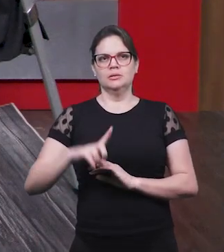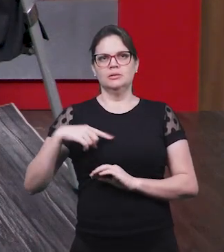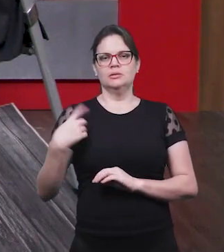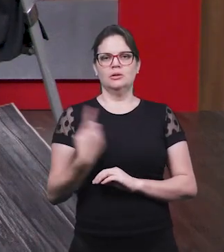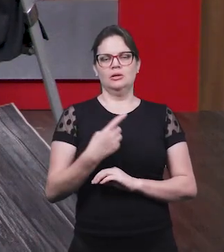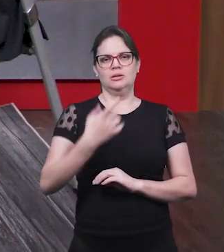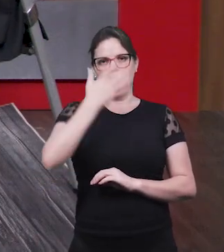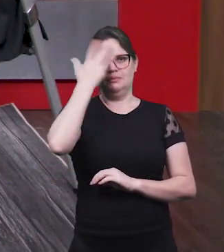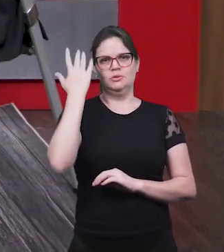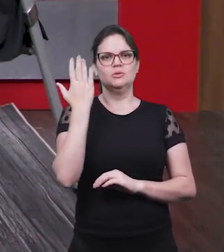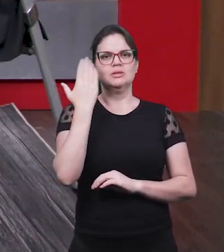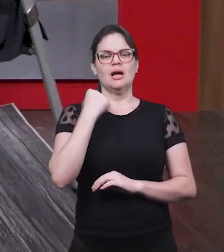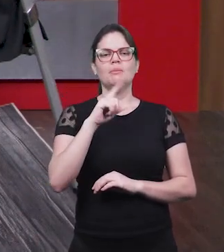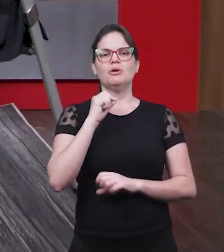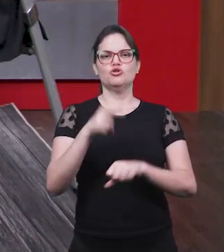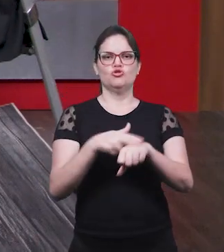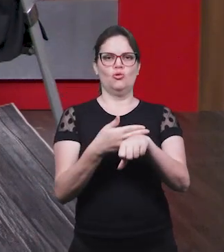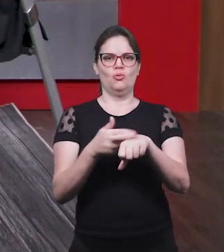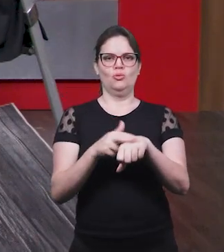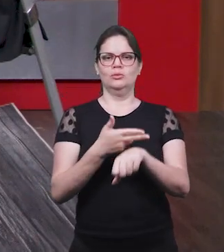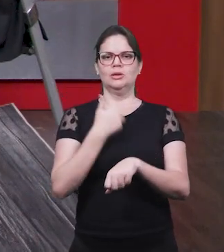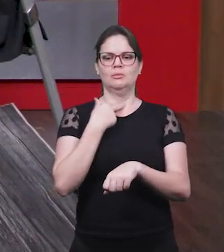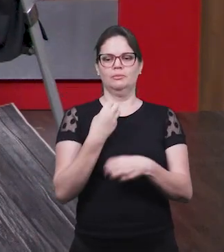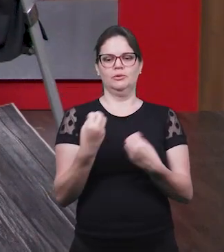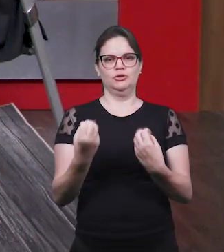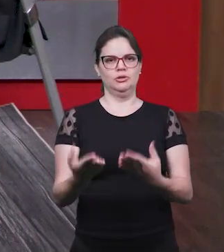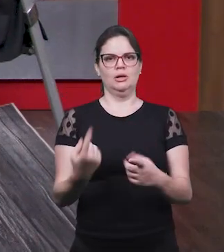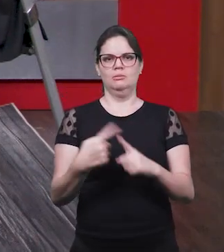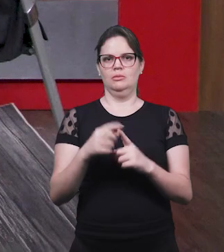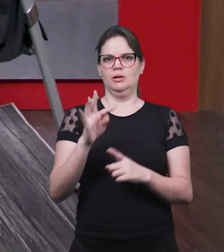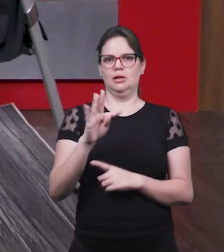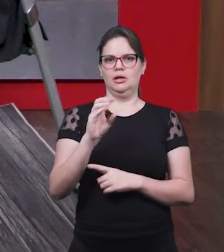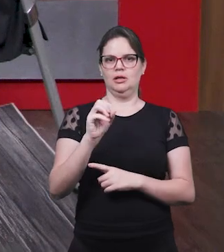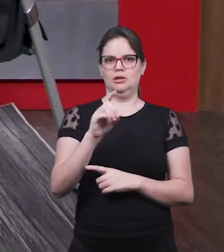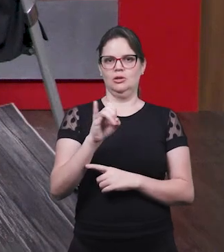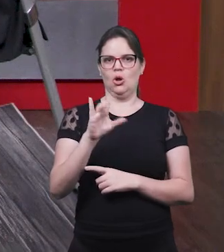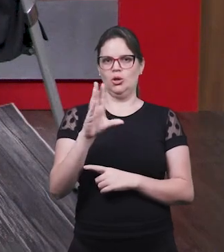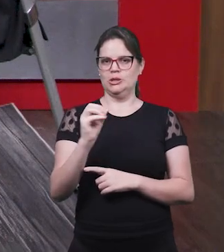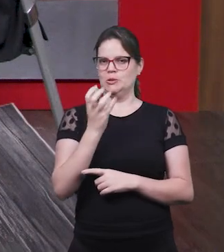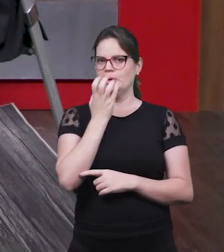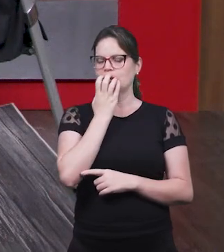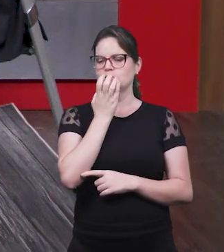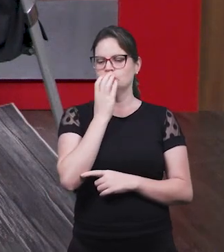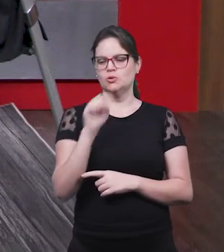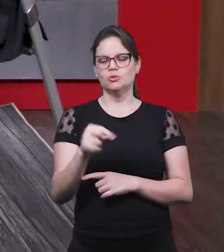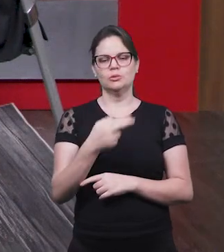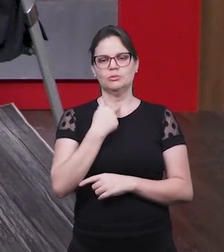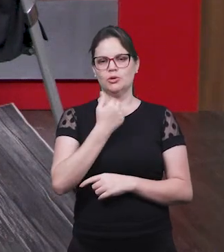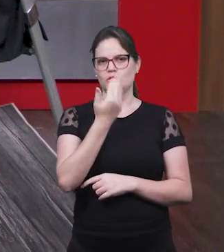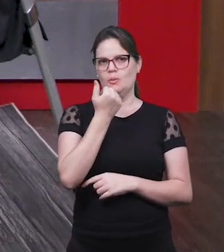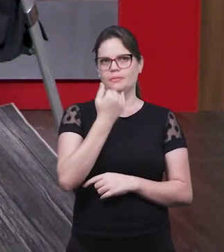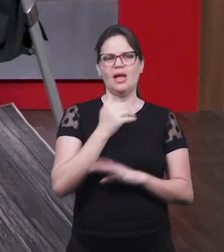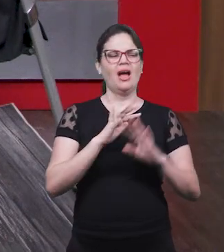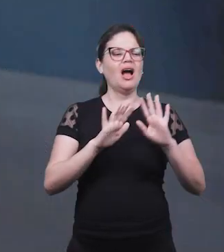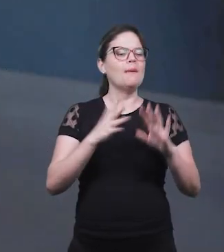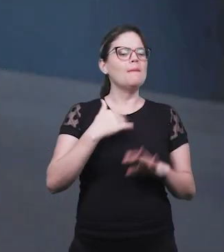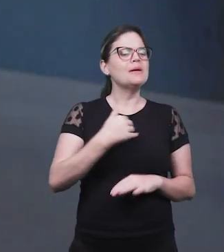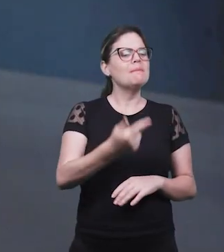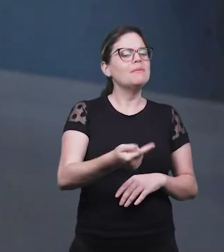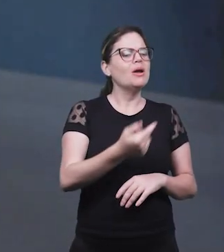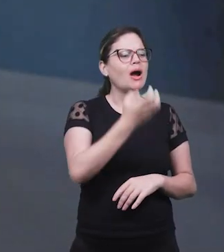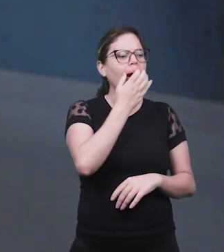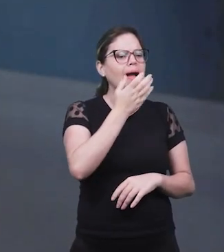pessoas conhecem seria o chocolate, é tóxico para o cachorro. E muitas vezes a pessoa, mas o meu